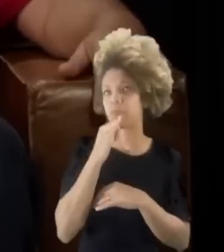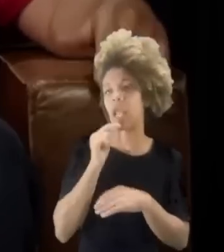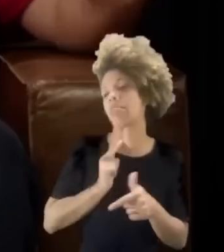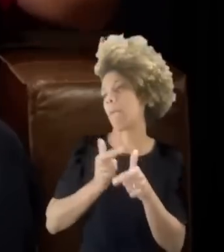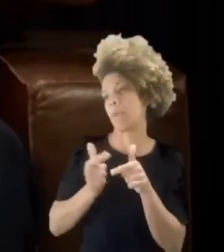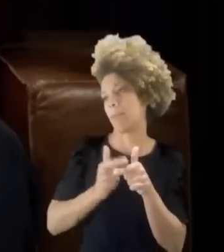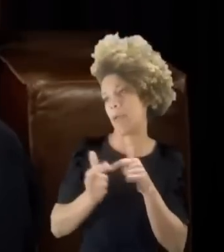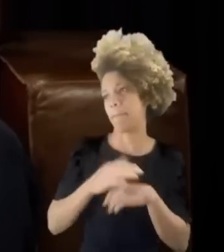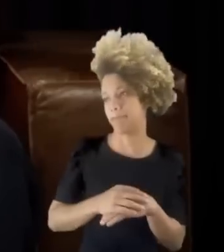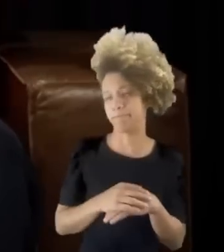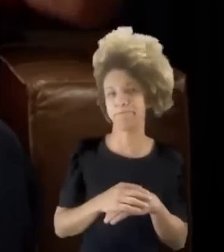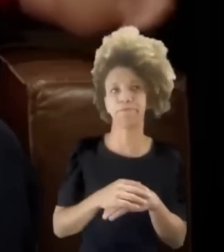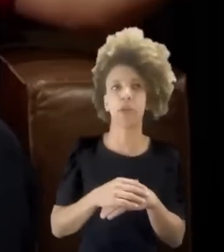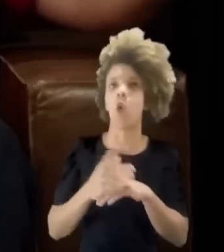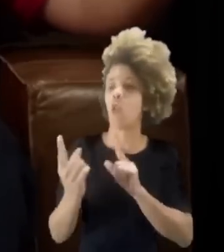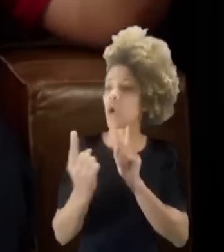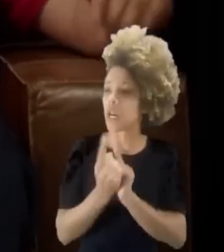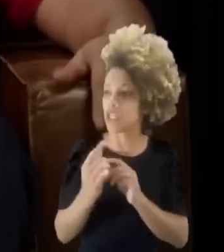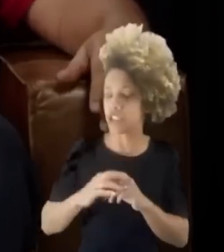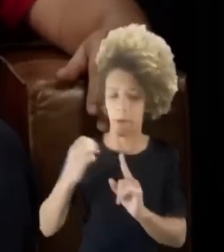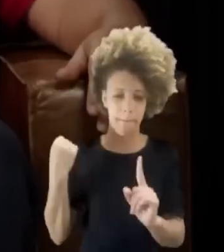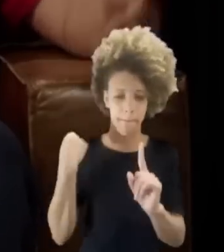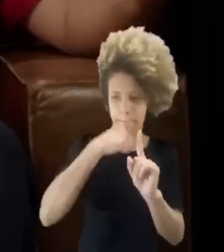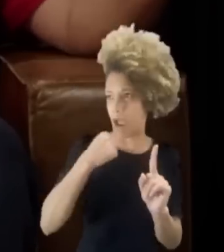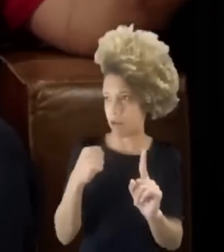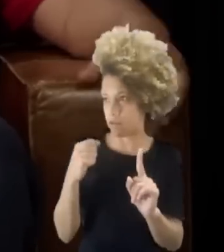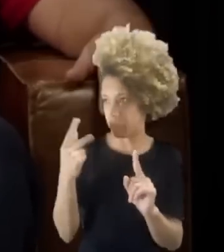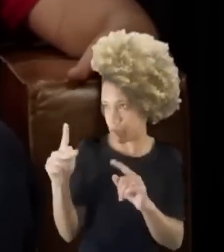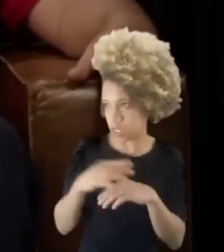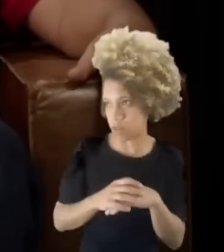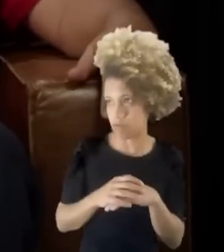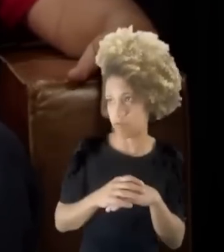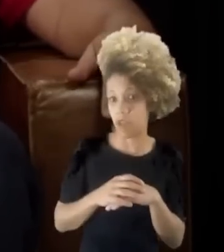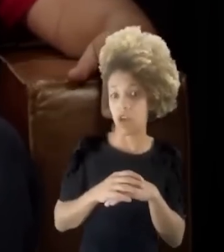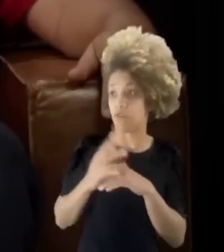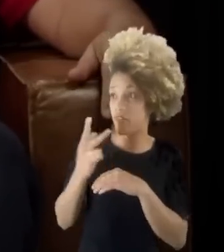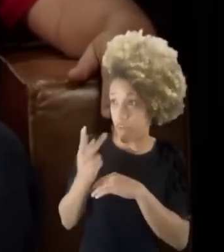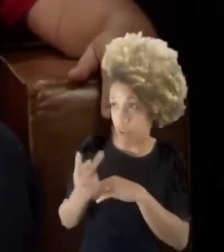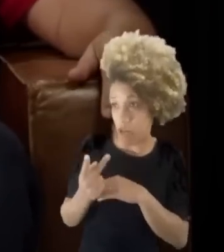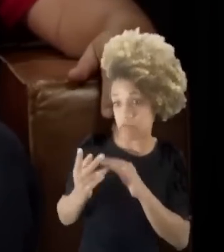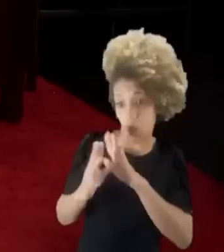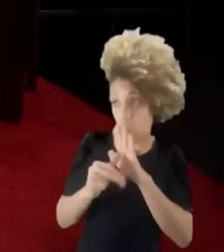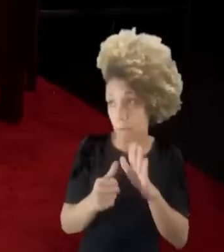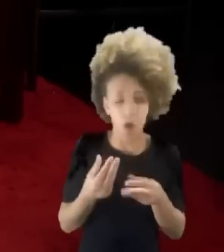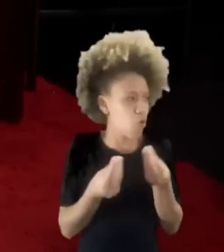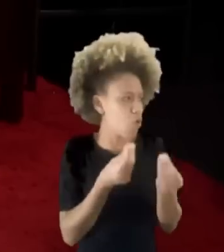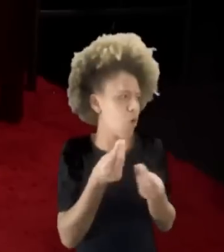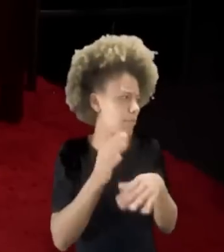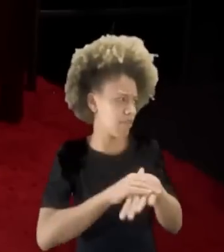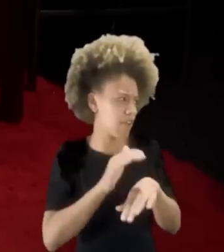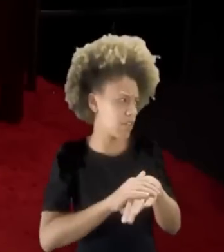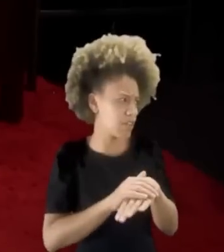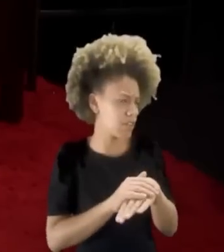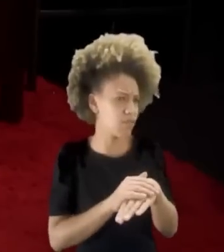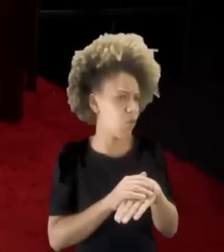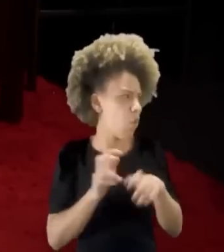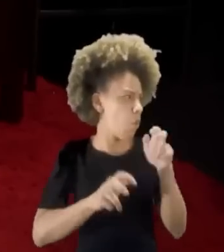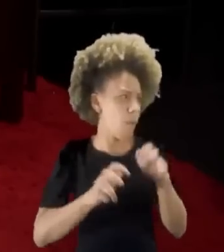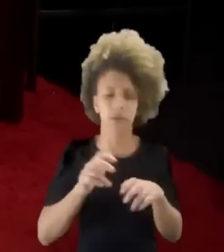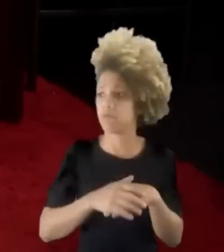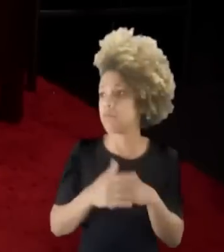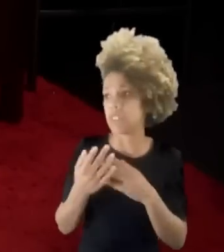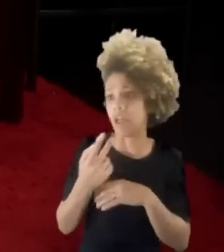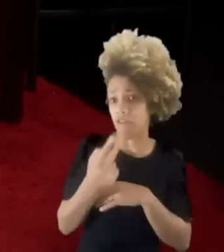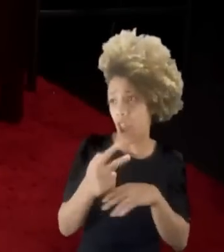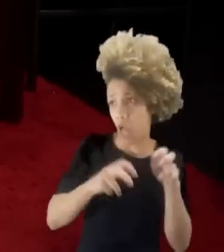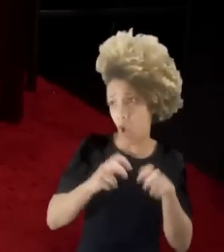algum problema o cliente desceu eu te dou um soco na cara você vai falar com o robô E como que faz o robô ele vai para onde o robô